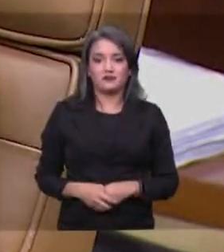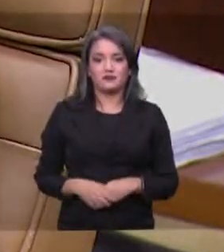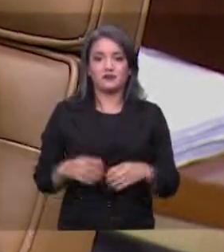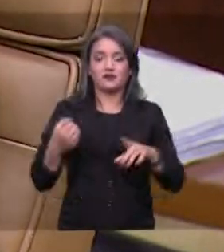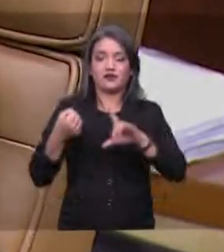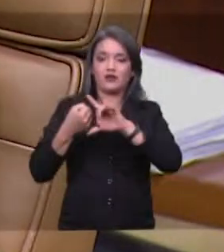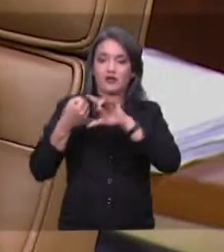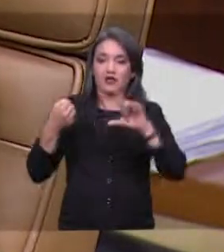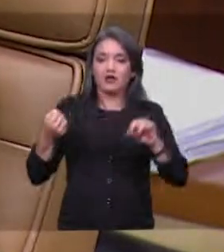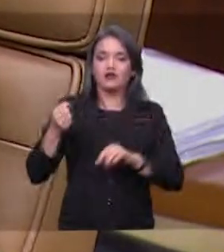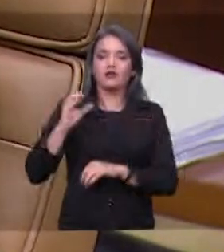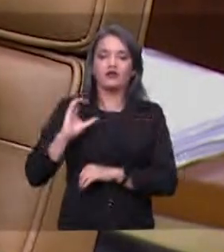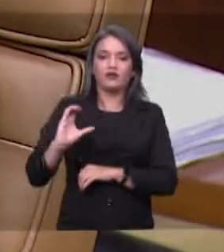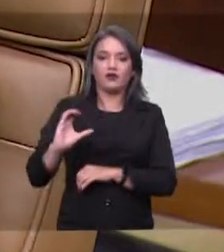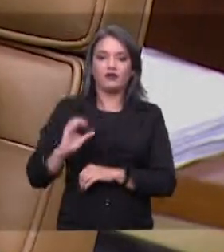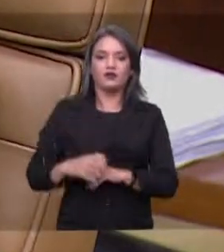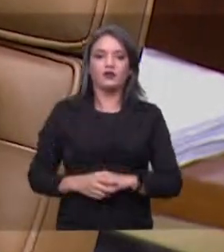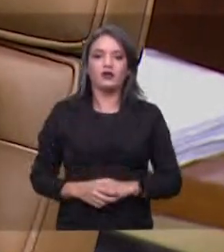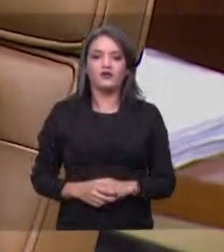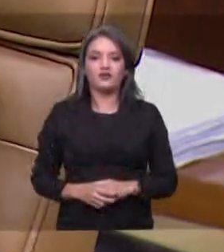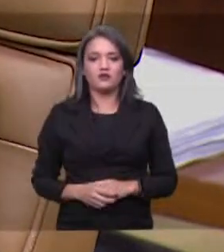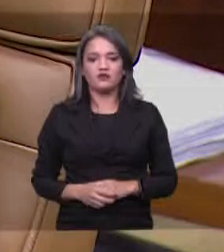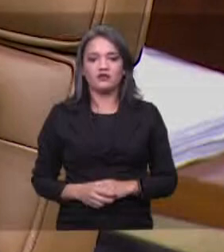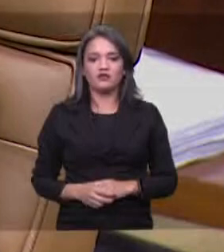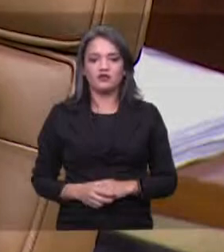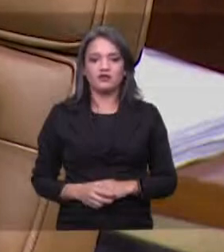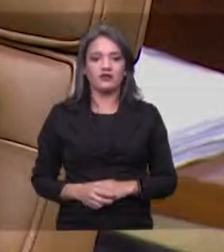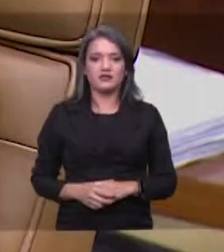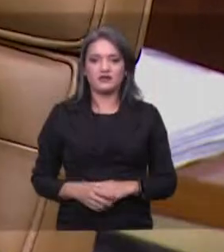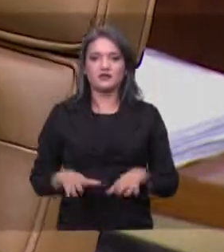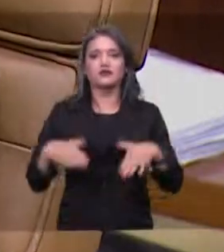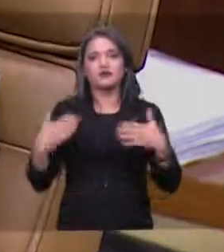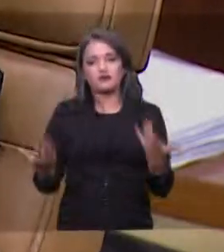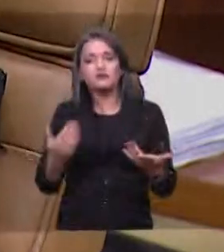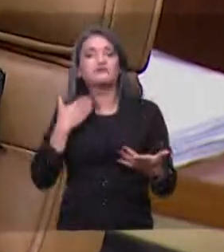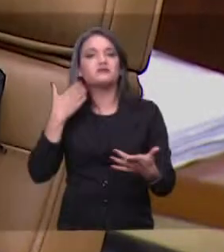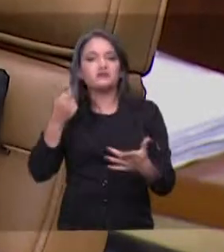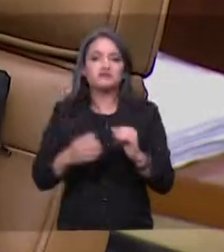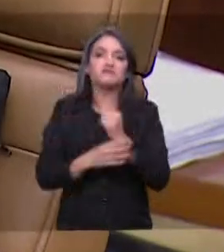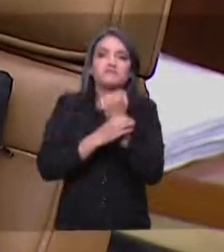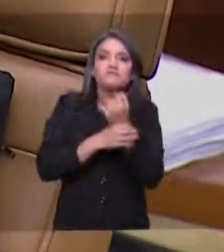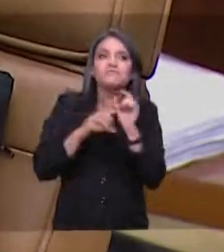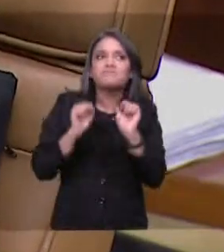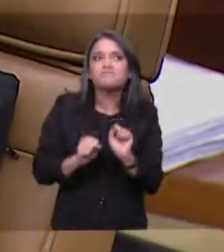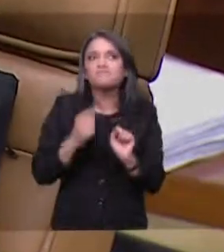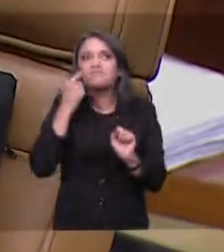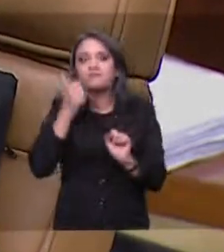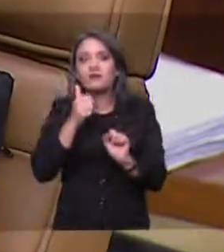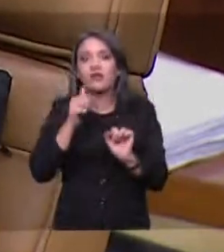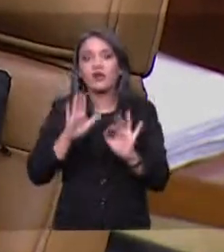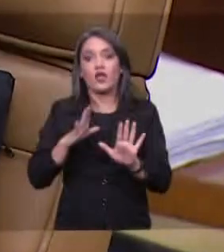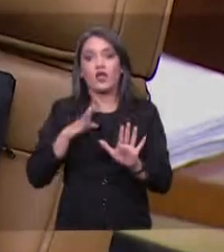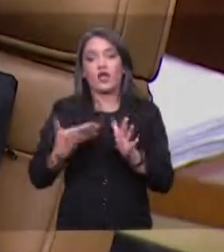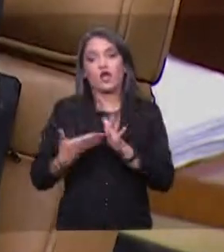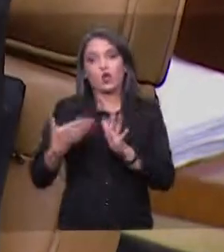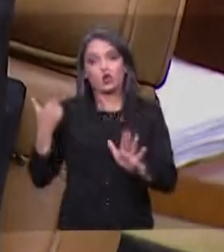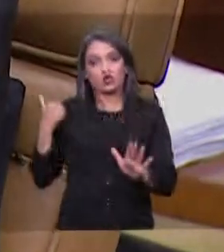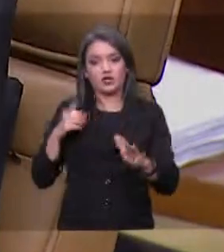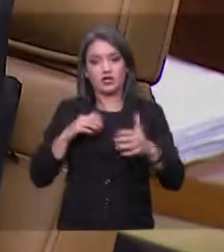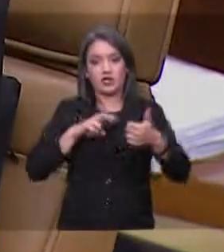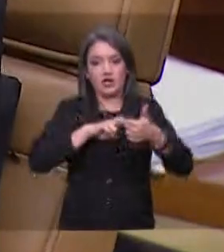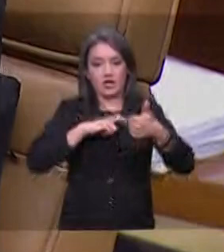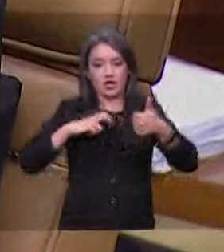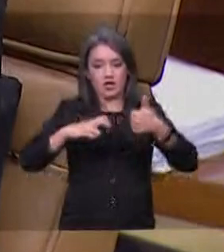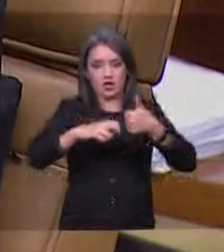das garantias poderá abranger todas as infrações penais, etc. E eu excluía o júri, porque já há um